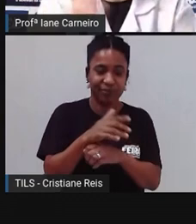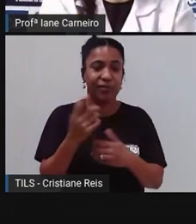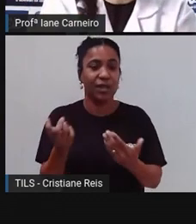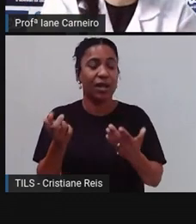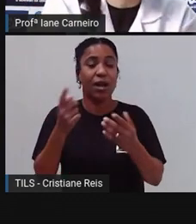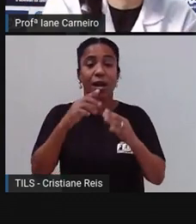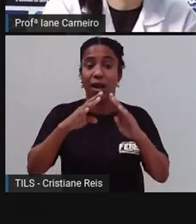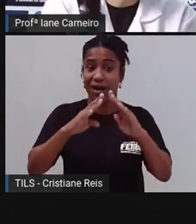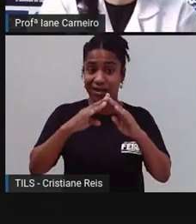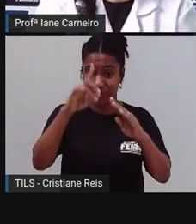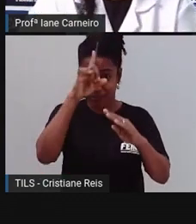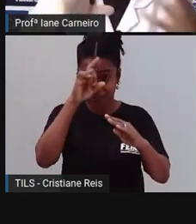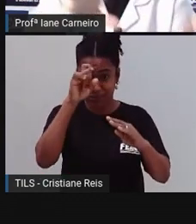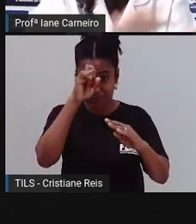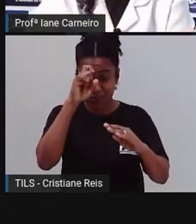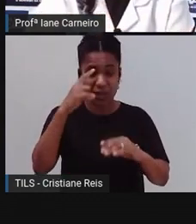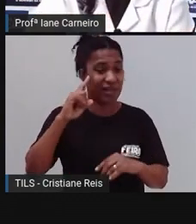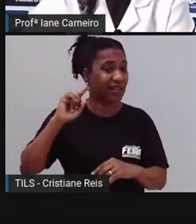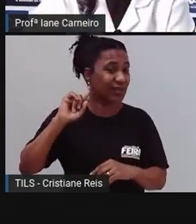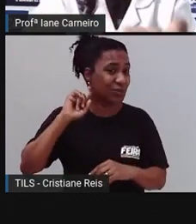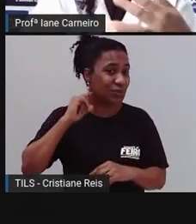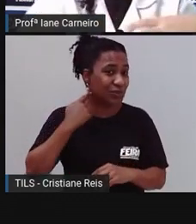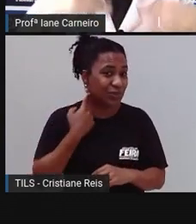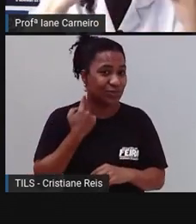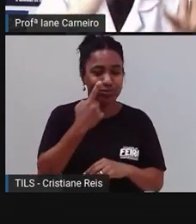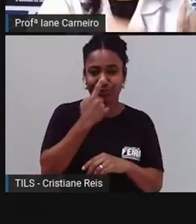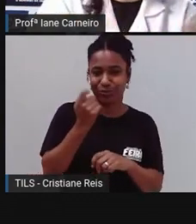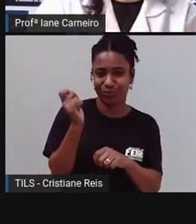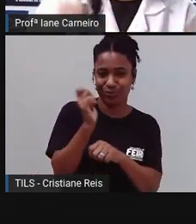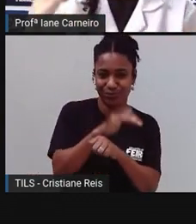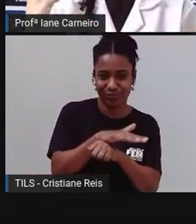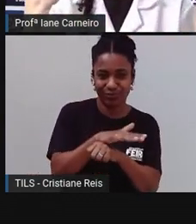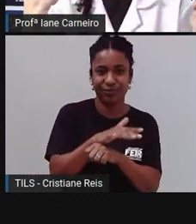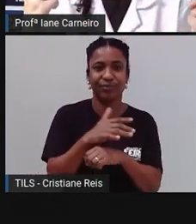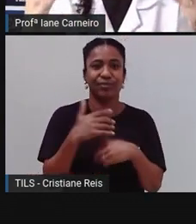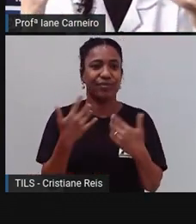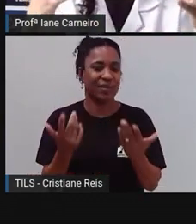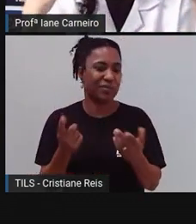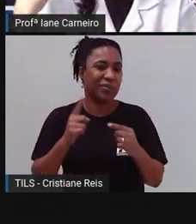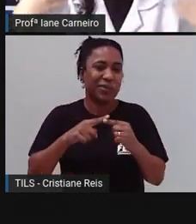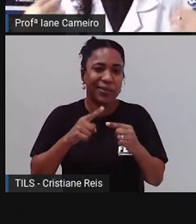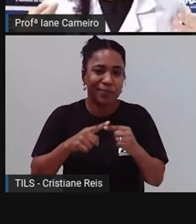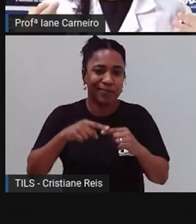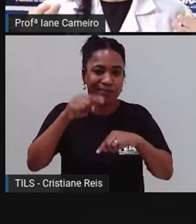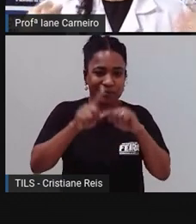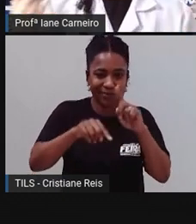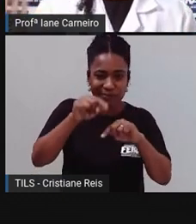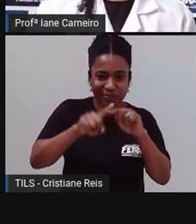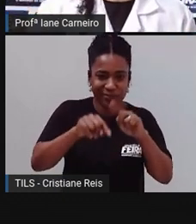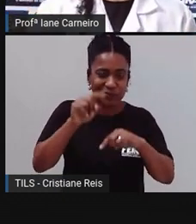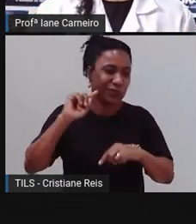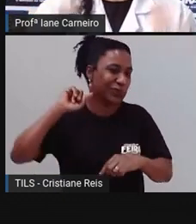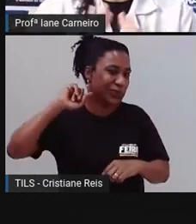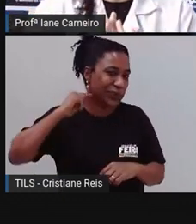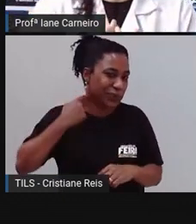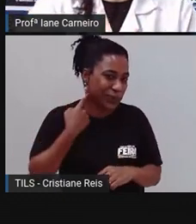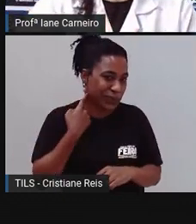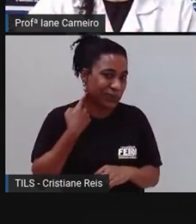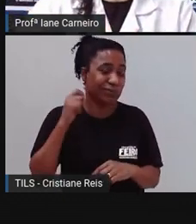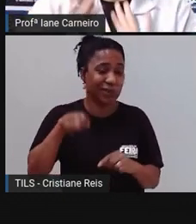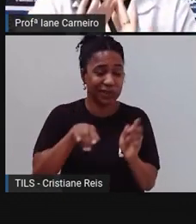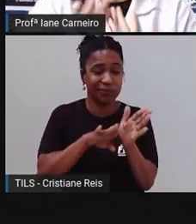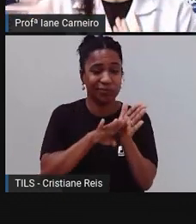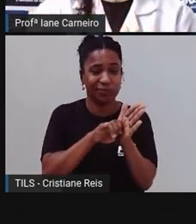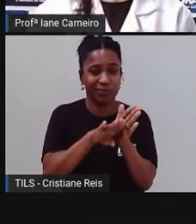Tem materiais biológicos, né? Ou seja, pode ter. Coisas que contaminam a gente e o meio ambiente. Então,